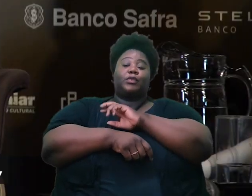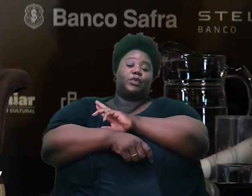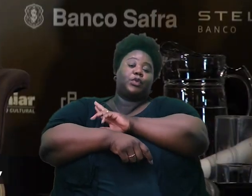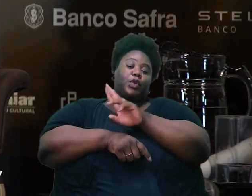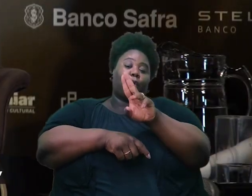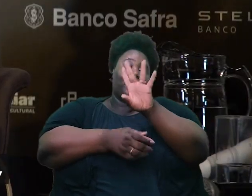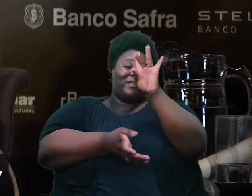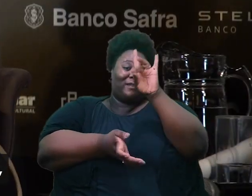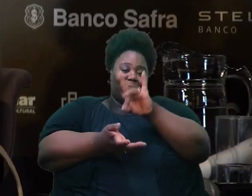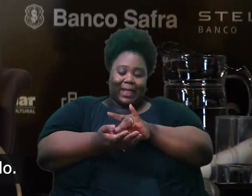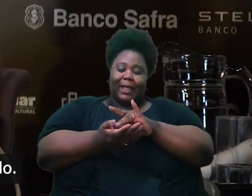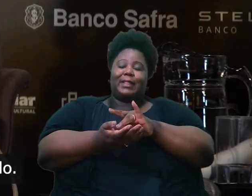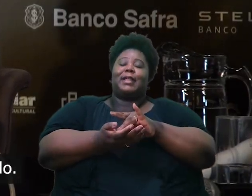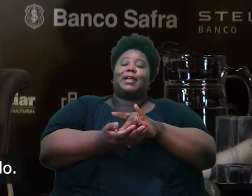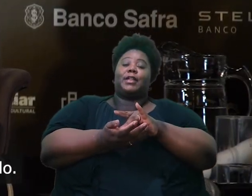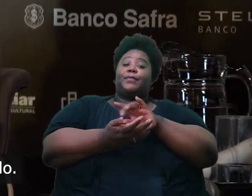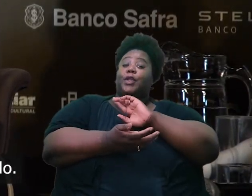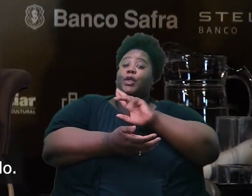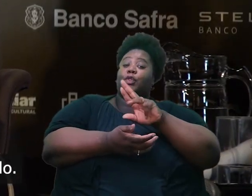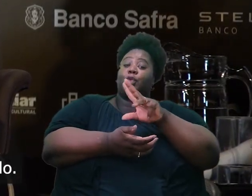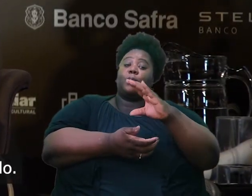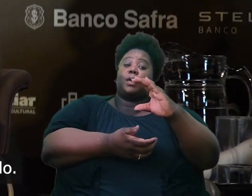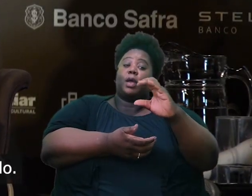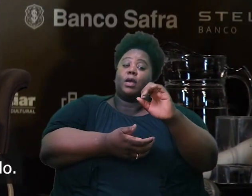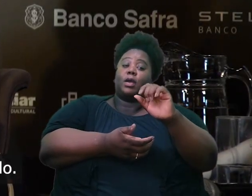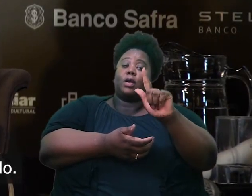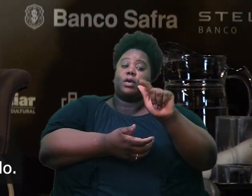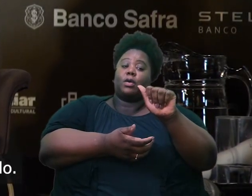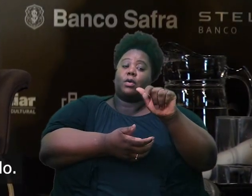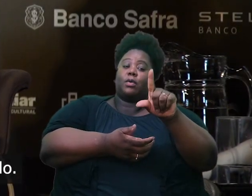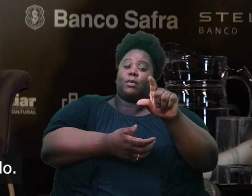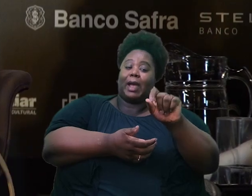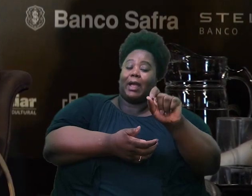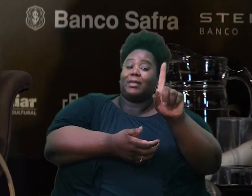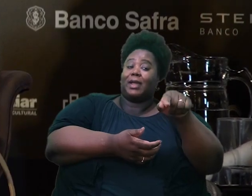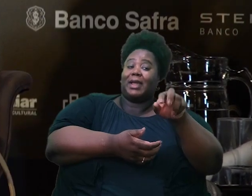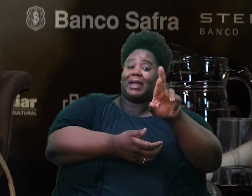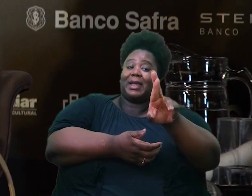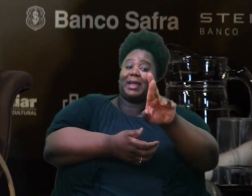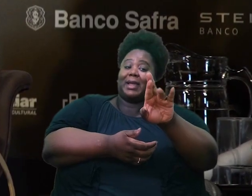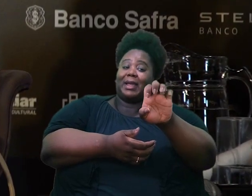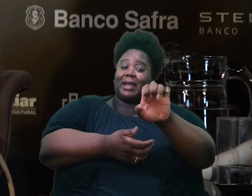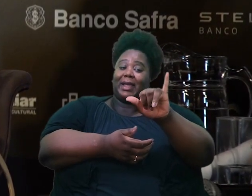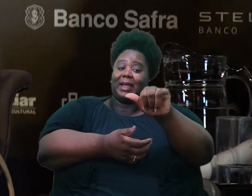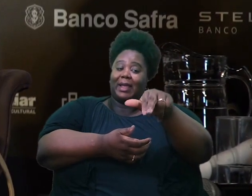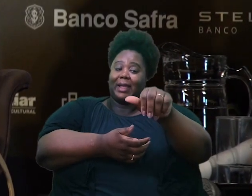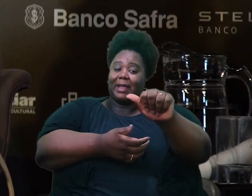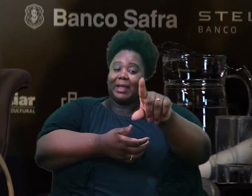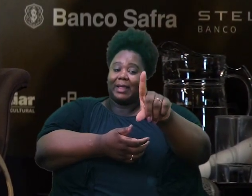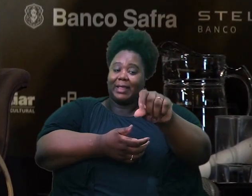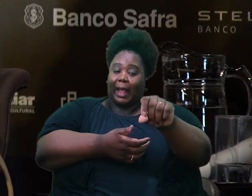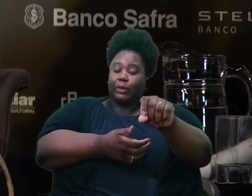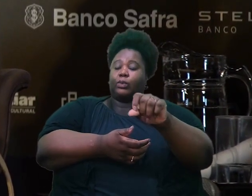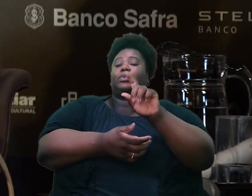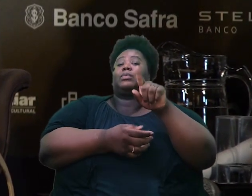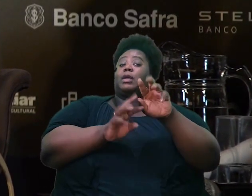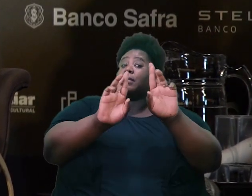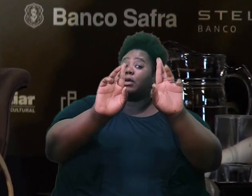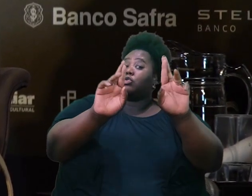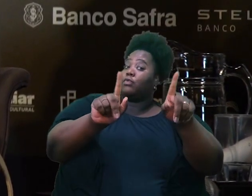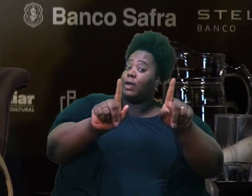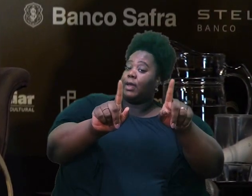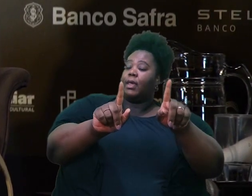denominação originária, que não é de Congado, é de reinado, e há uma diferença entre reinado e Congado.